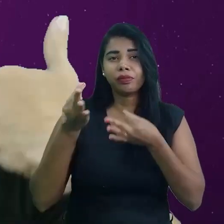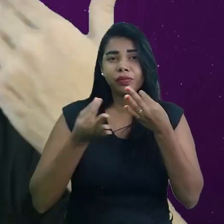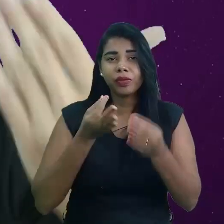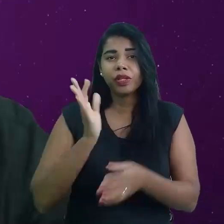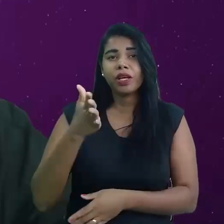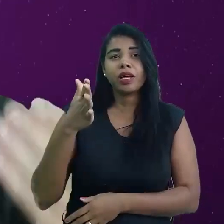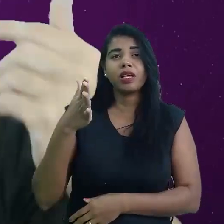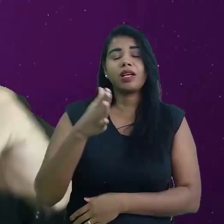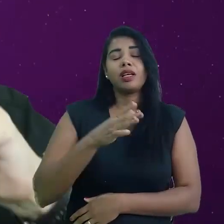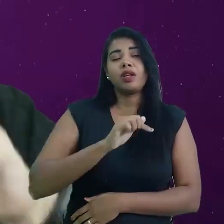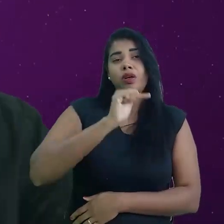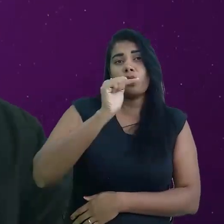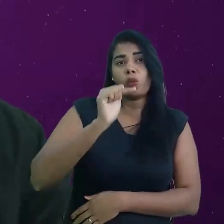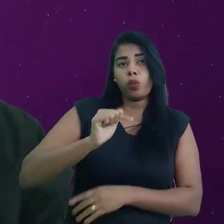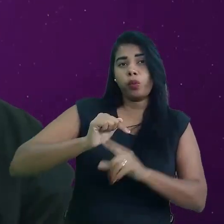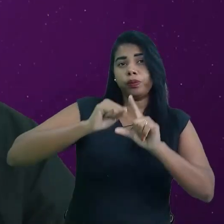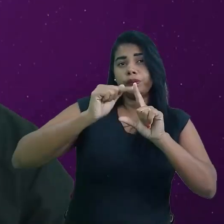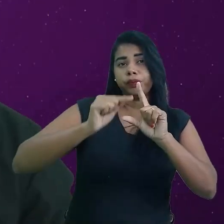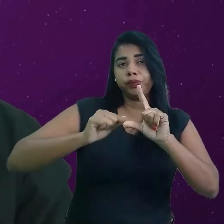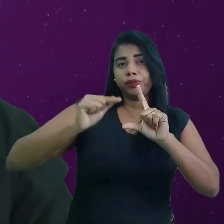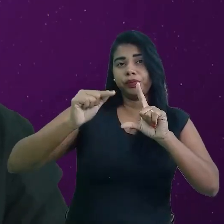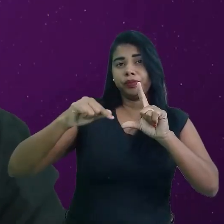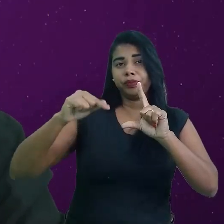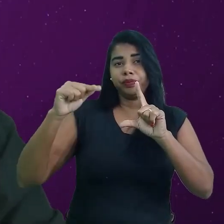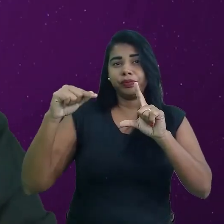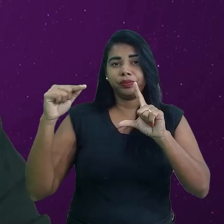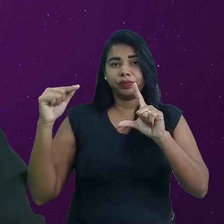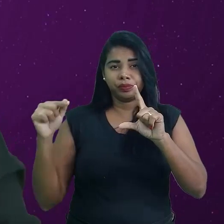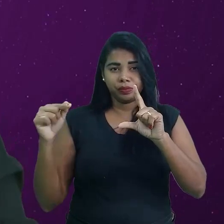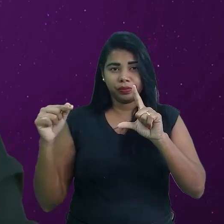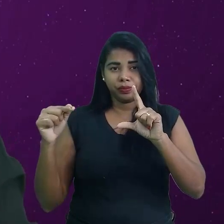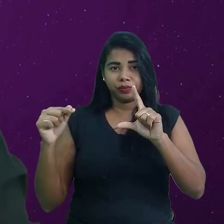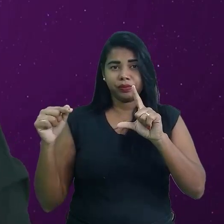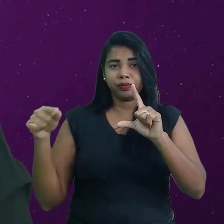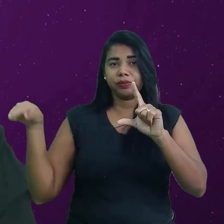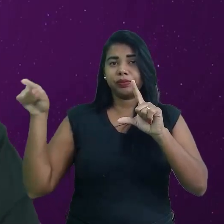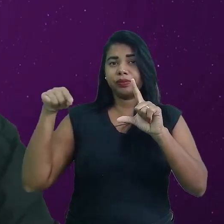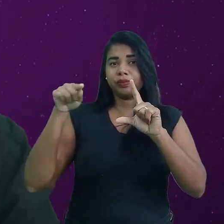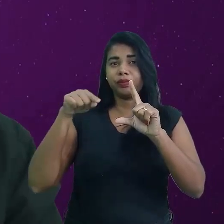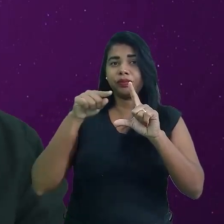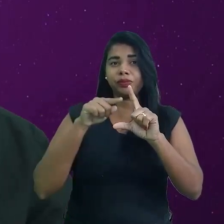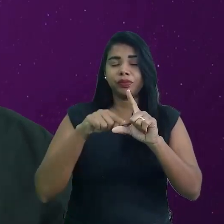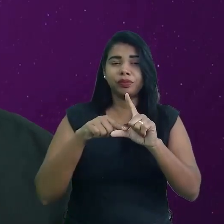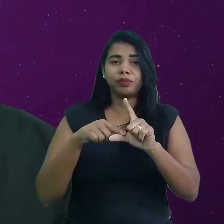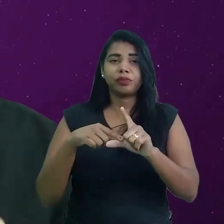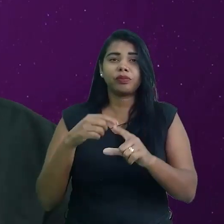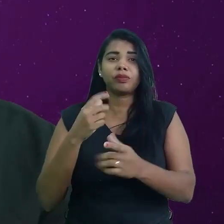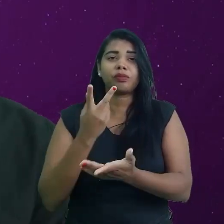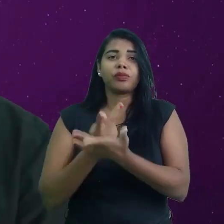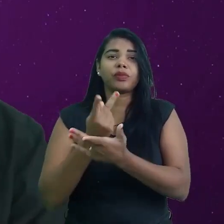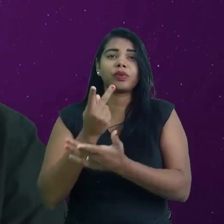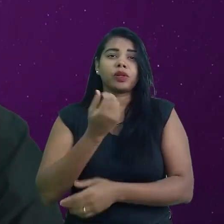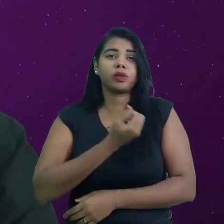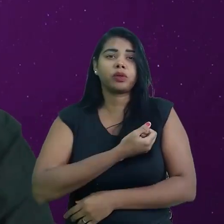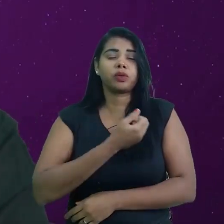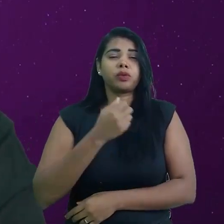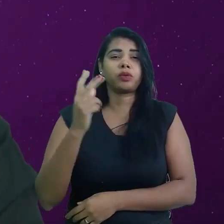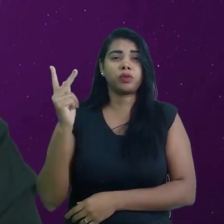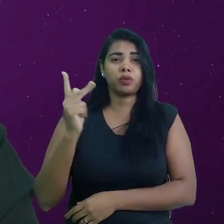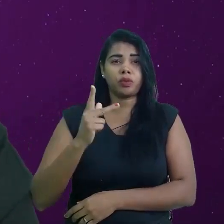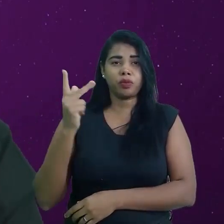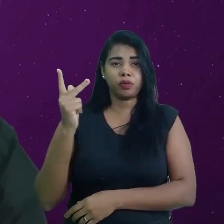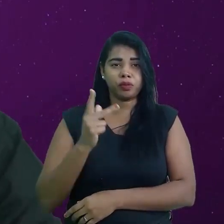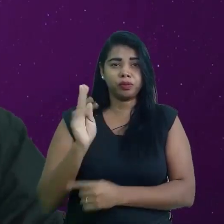ondas já saem em oposição de fase, o resultado, dando número par, indicará uma